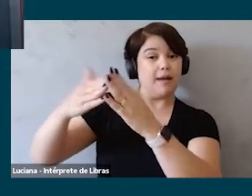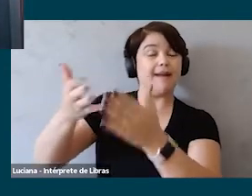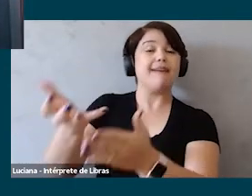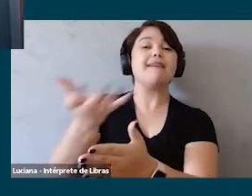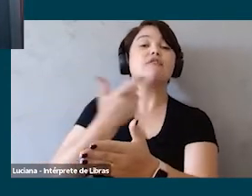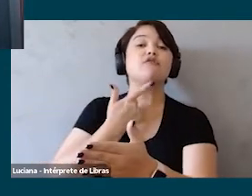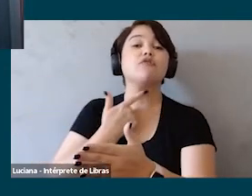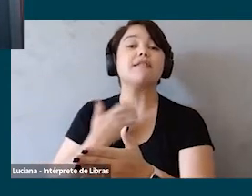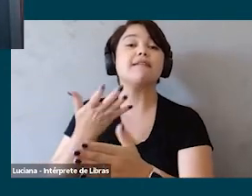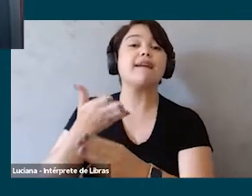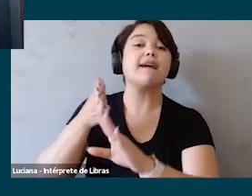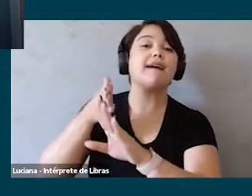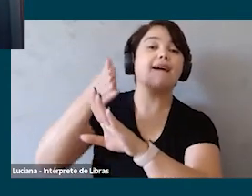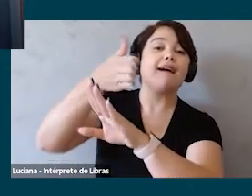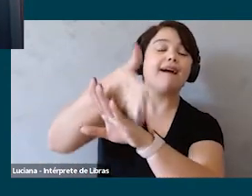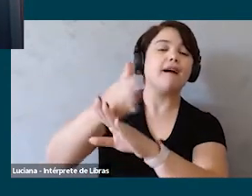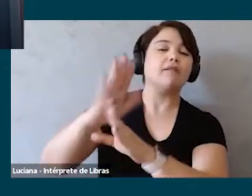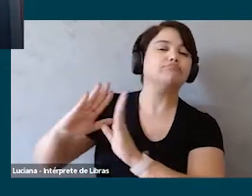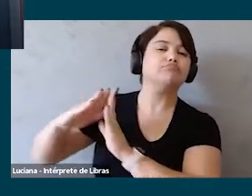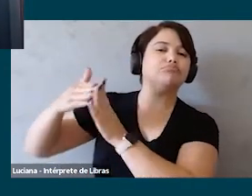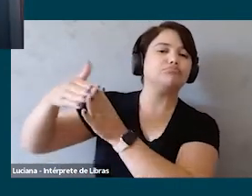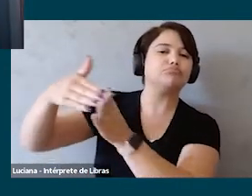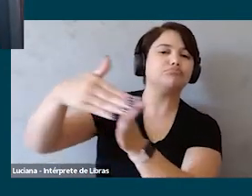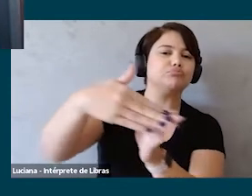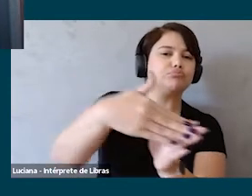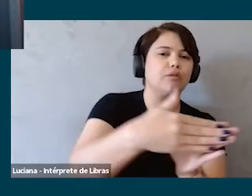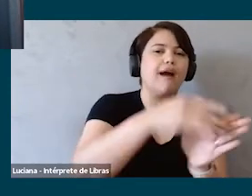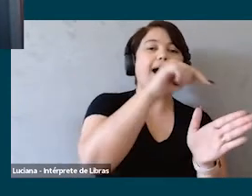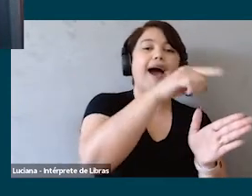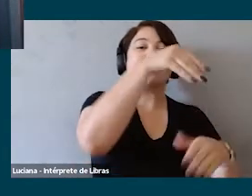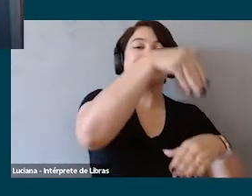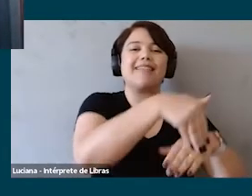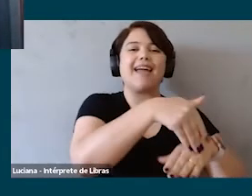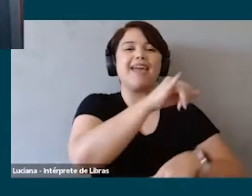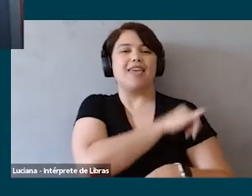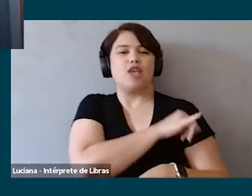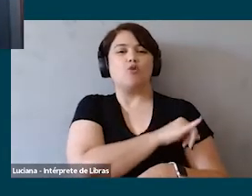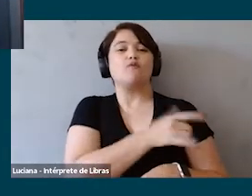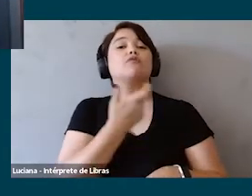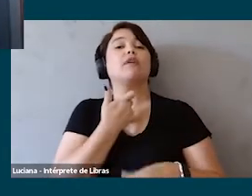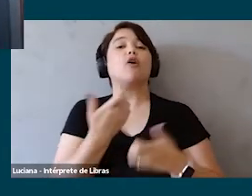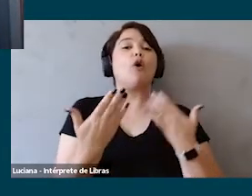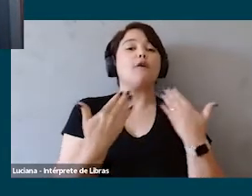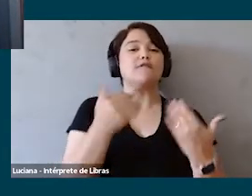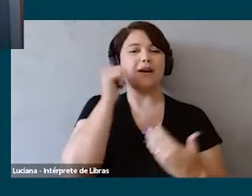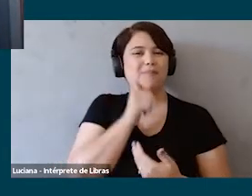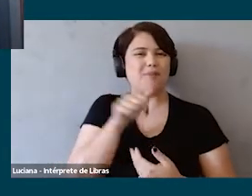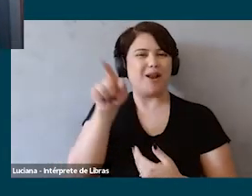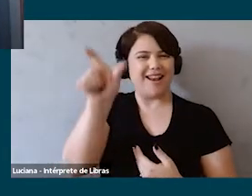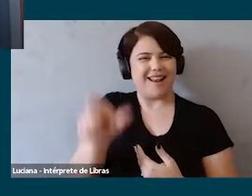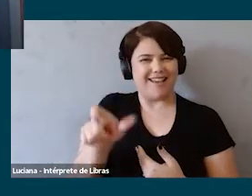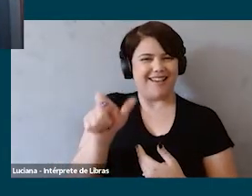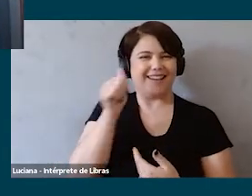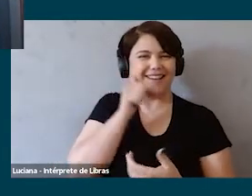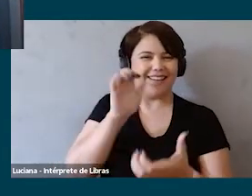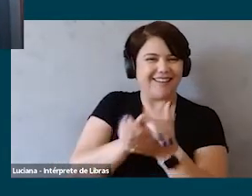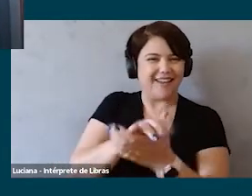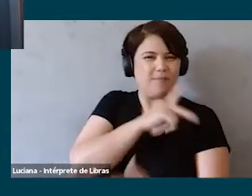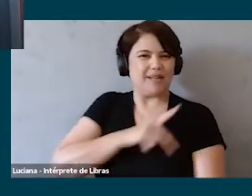Teimosa, com o objetivo de chegar no Rio de Janeiro, para falar com Dona Sara Kubitschek, que era a esposa de Juscelino, e